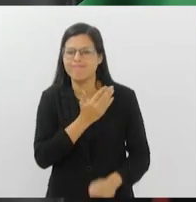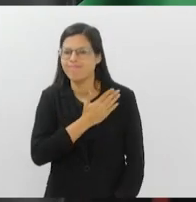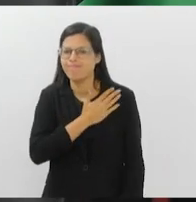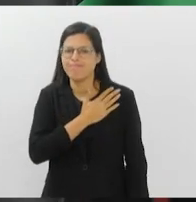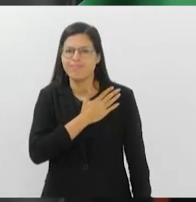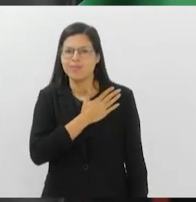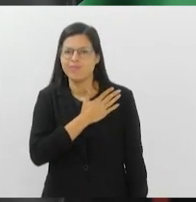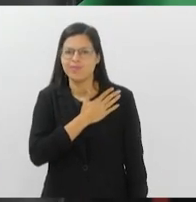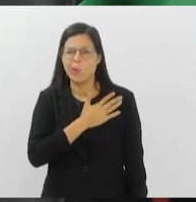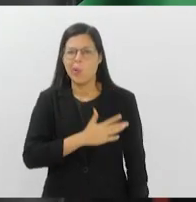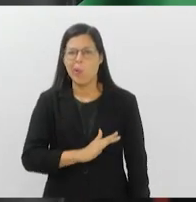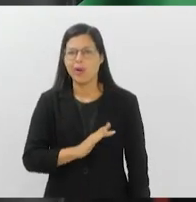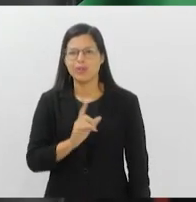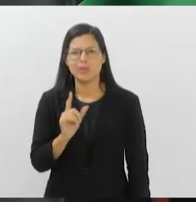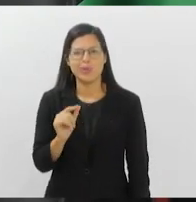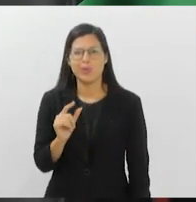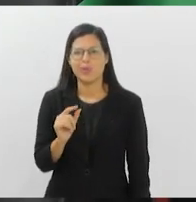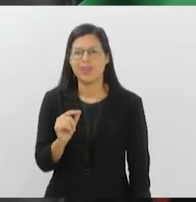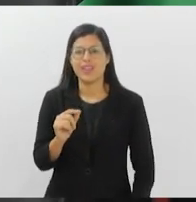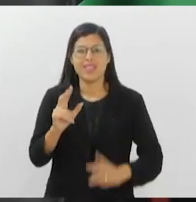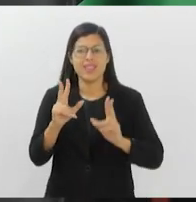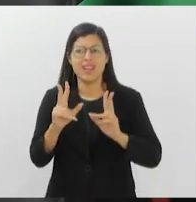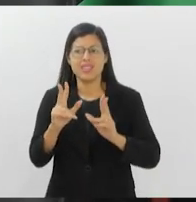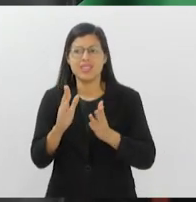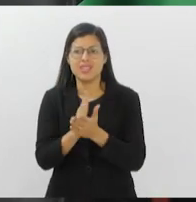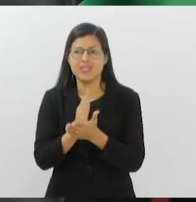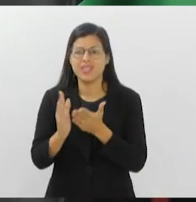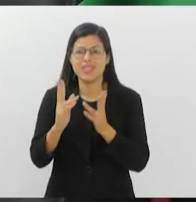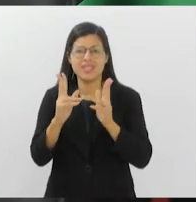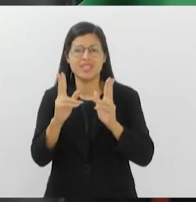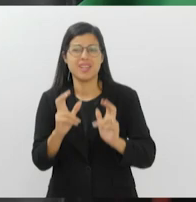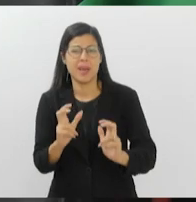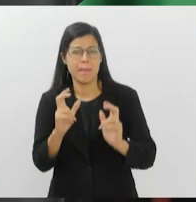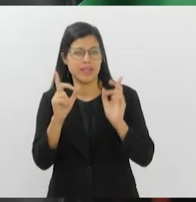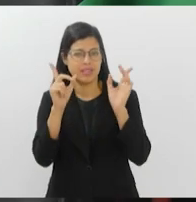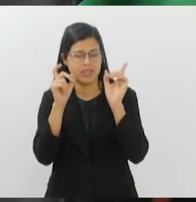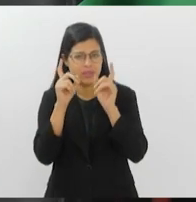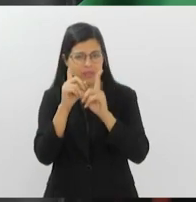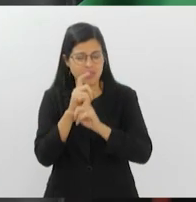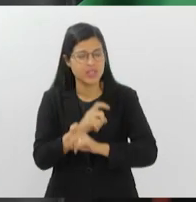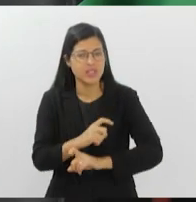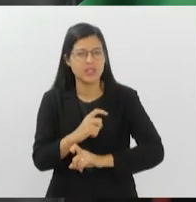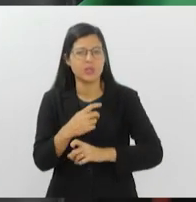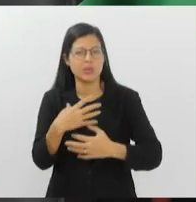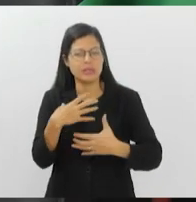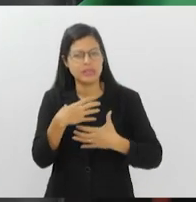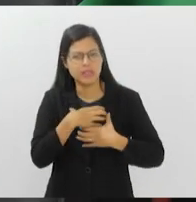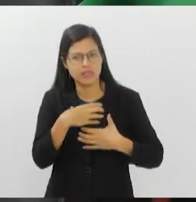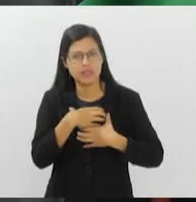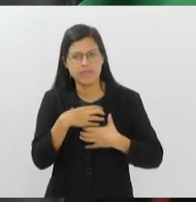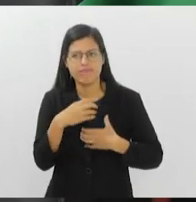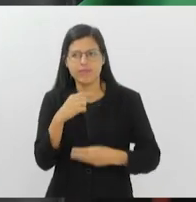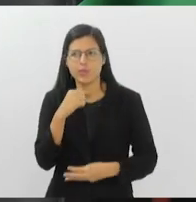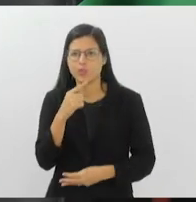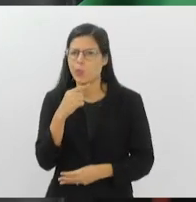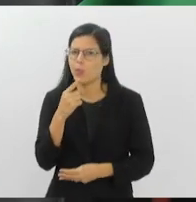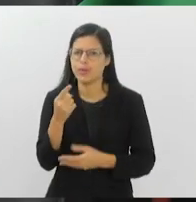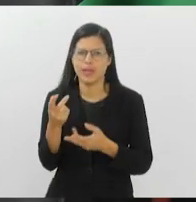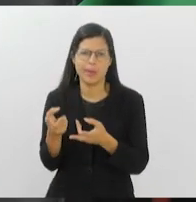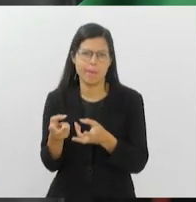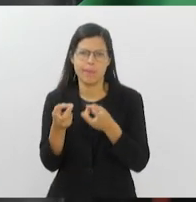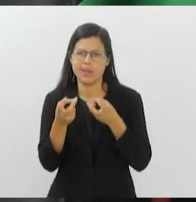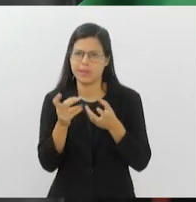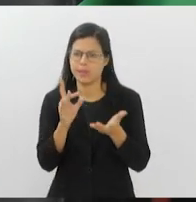talvez muito tocada pelos temas que às vezes passam por aqui e que a gente não consegue ver